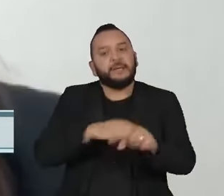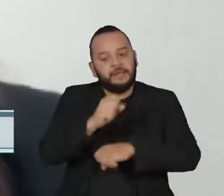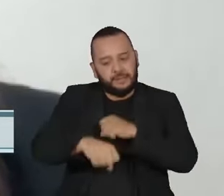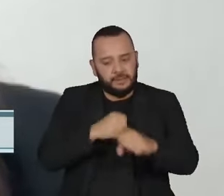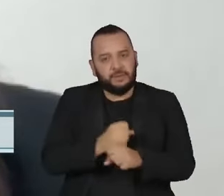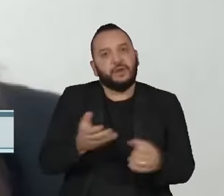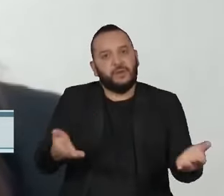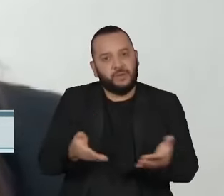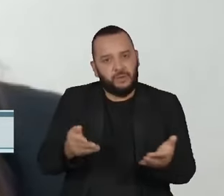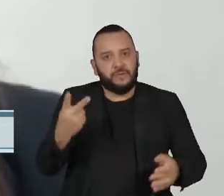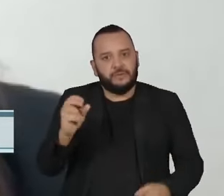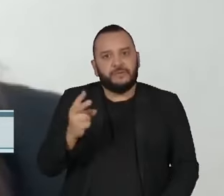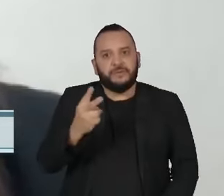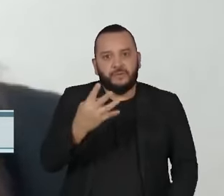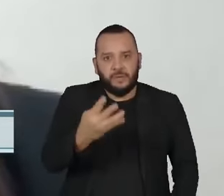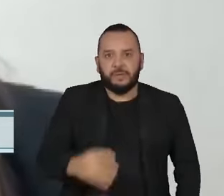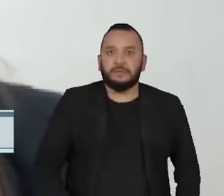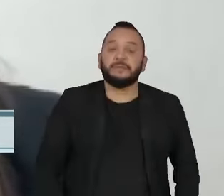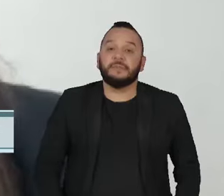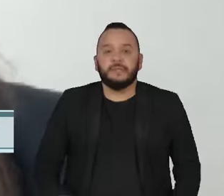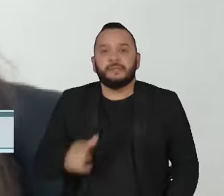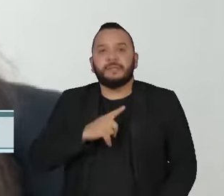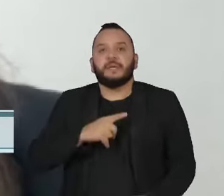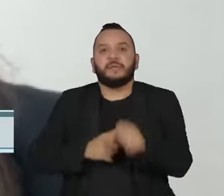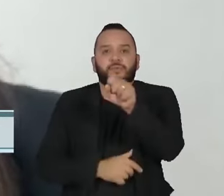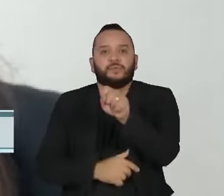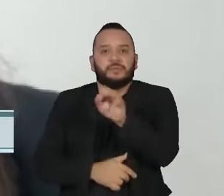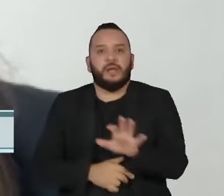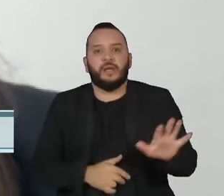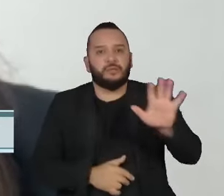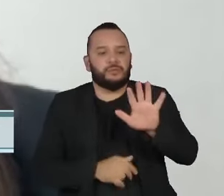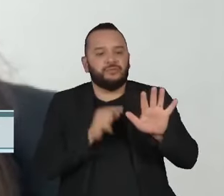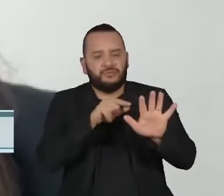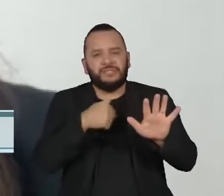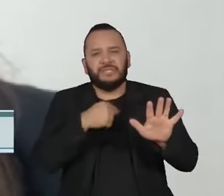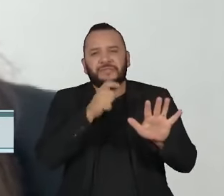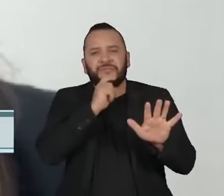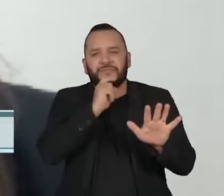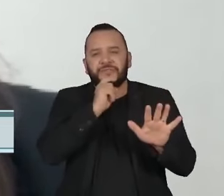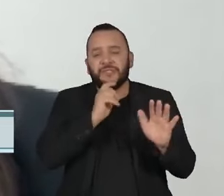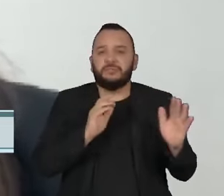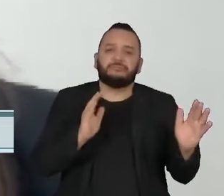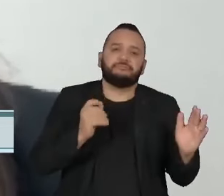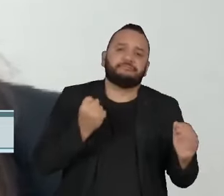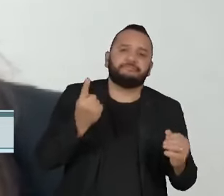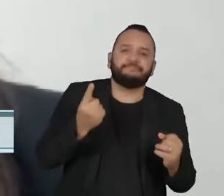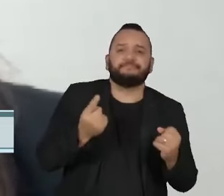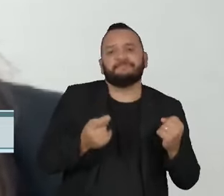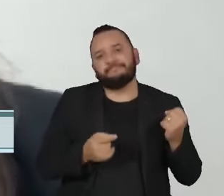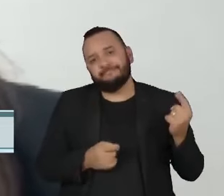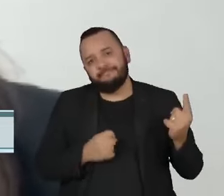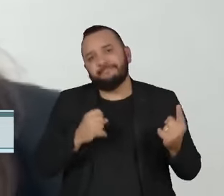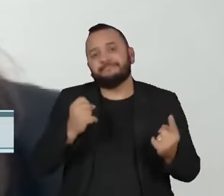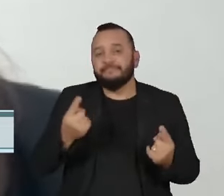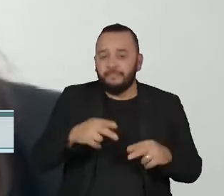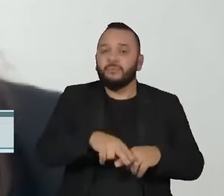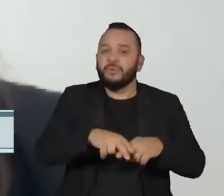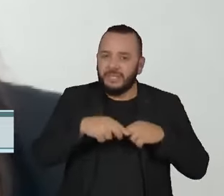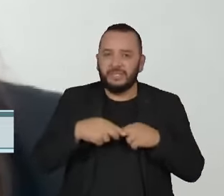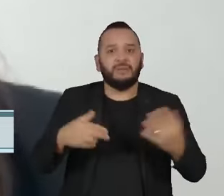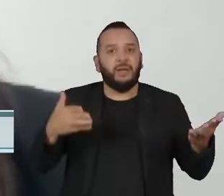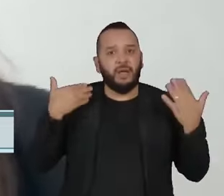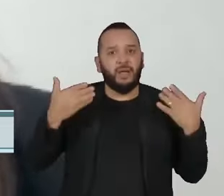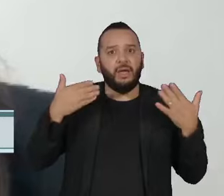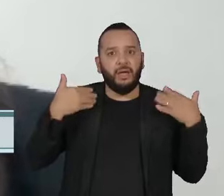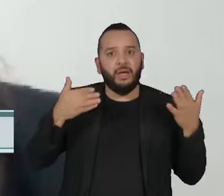pouquíssimas passagens de frentes frias aqui no Sudeste, então isso contribuiu aí para que a atmosfera fosse aquecendo nesse